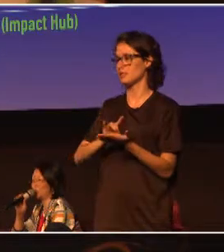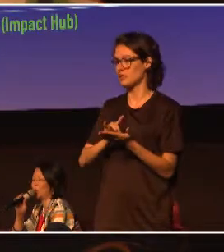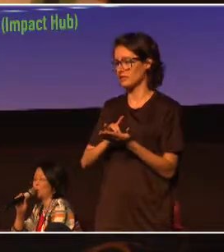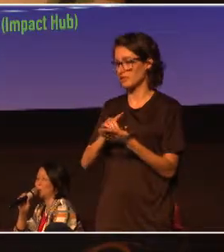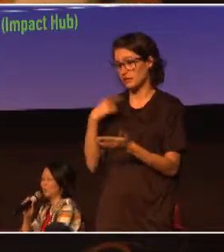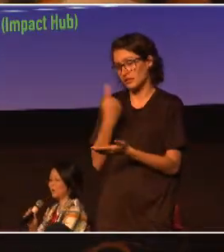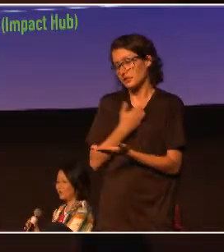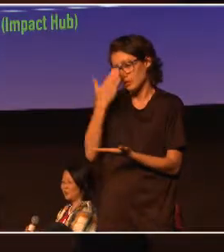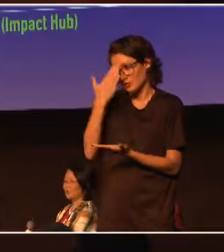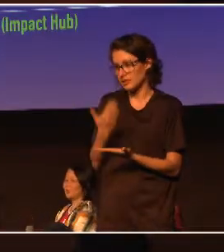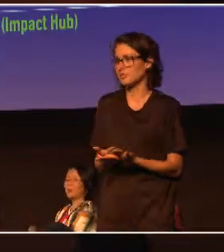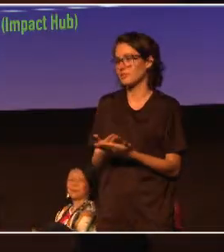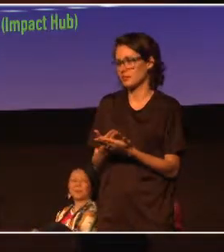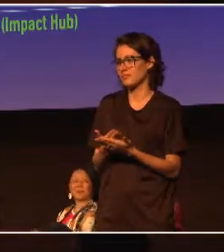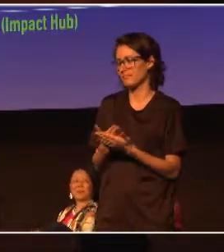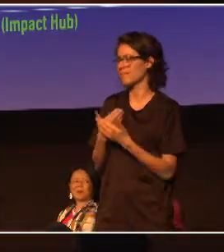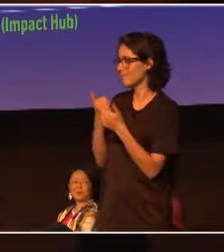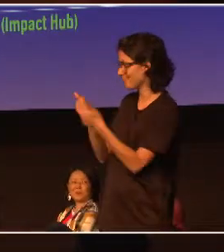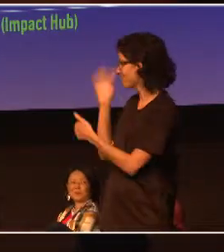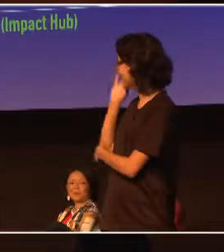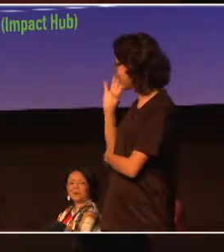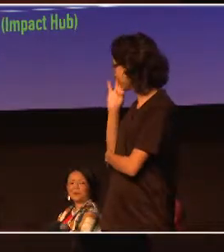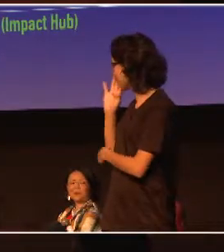acredita também. Legal.